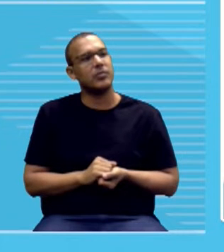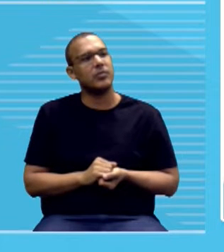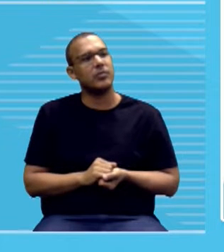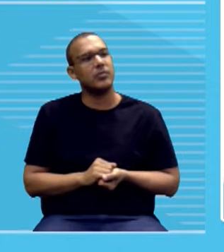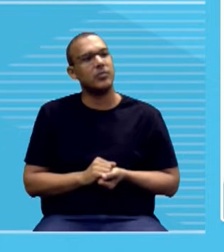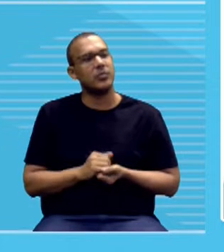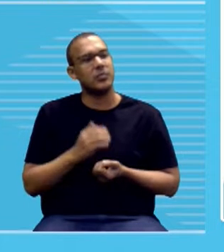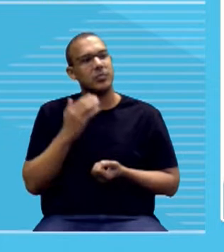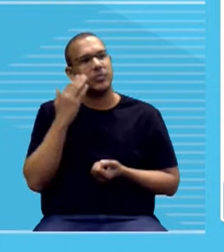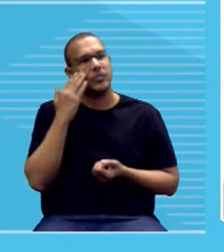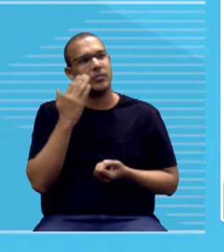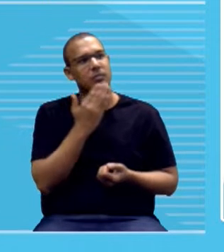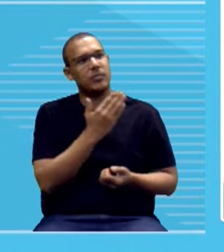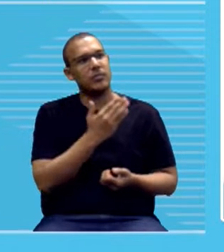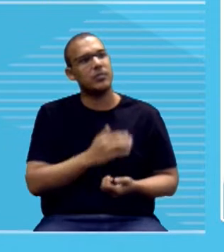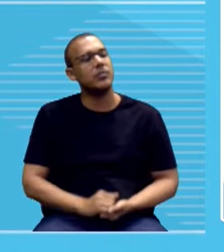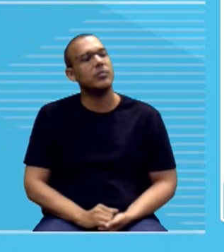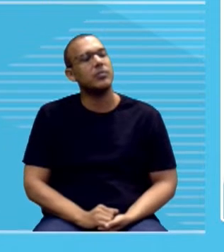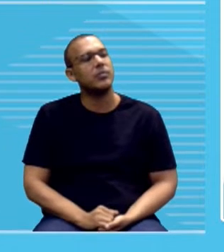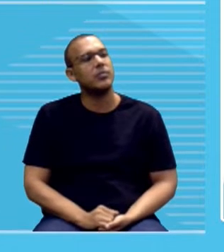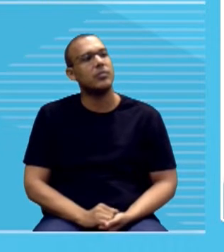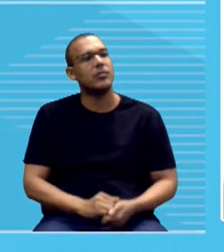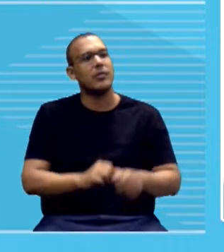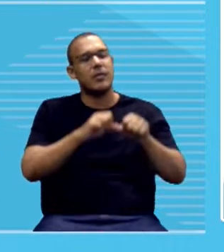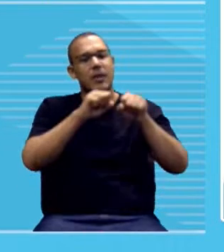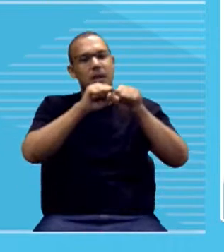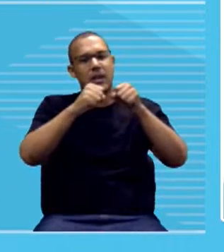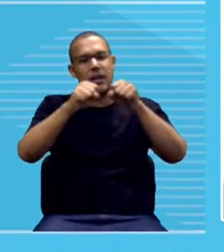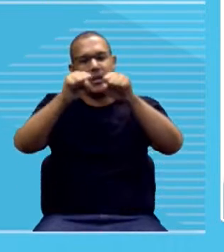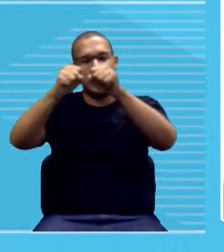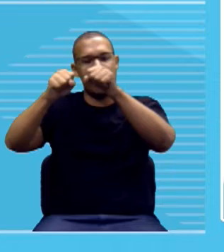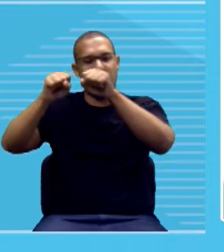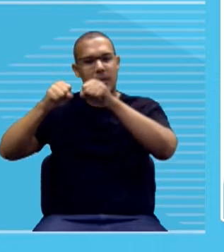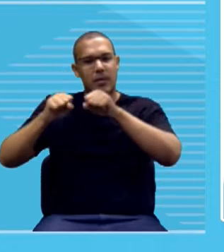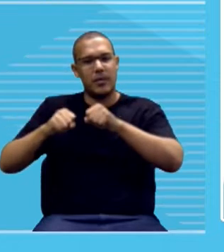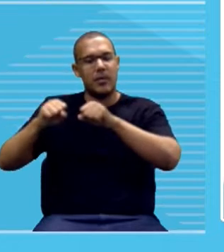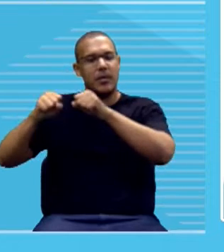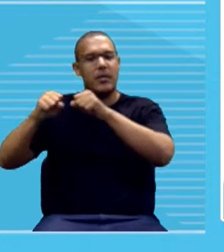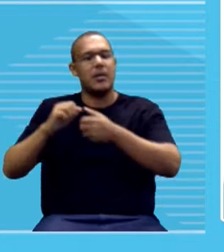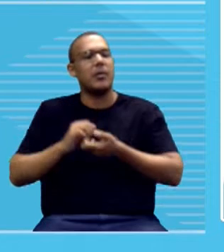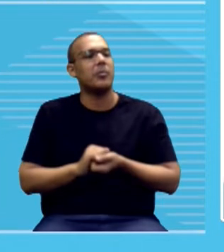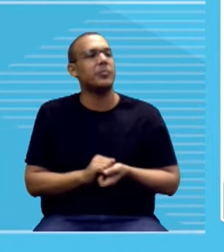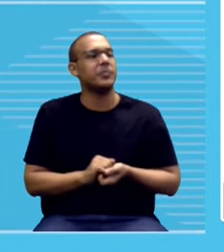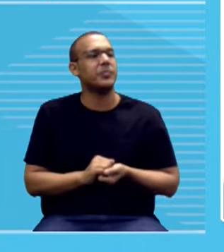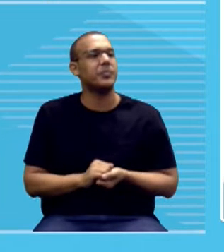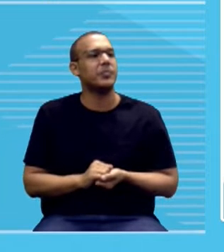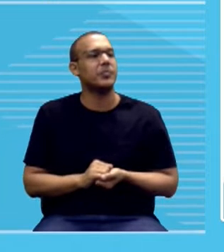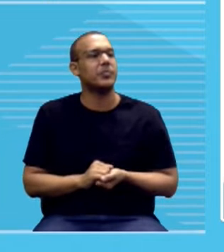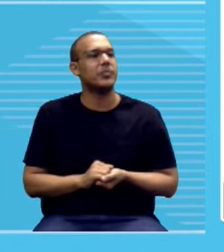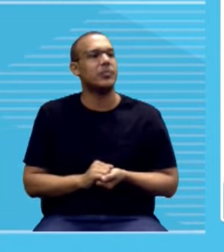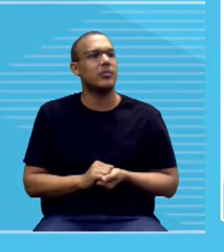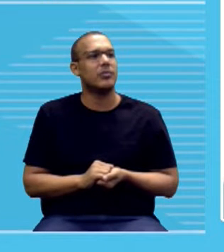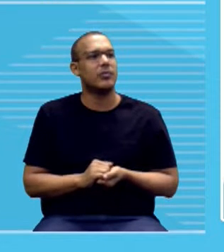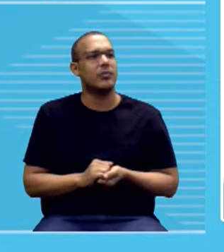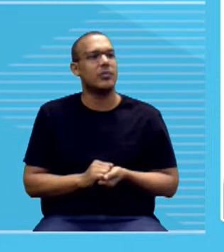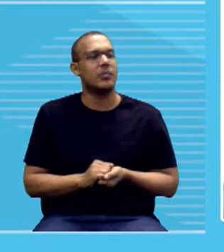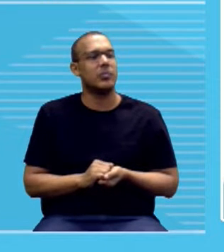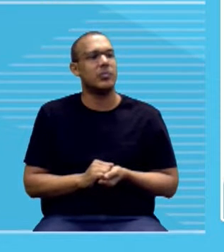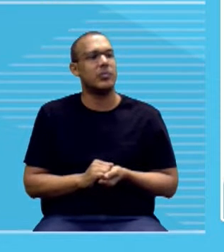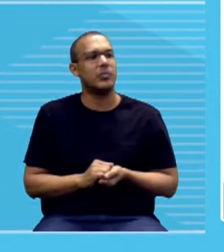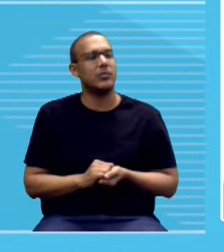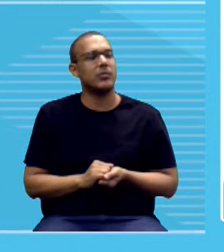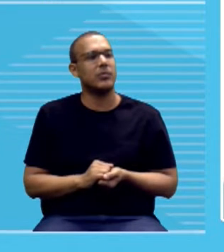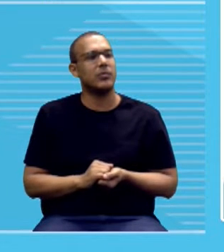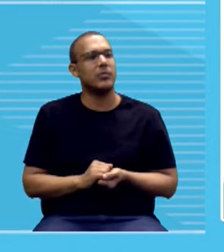quebra vai quebrando cada vez mais átomos. Então, a gente tem o que a gente chama de reação em cadeia. Um primeiro átomo quebra e sai